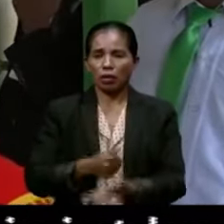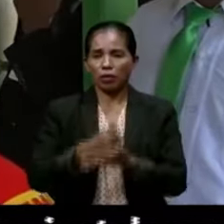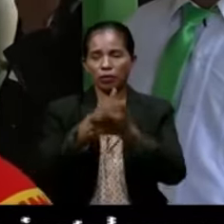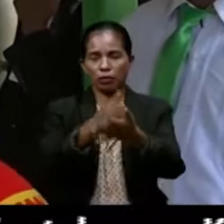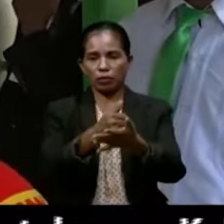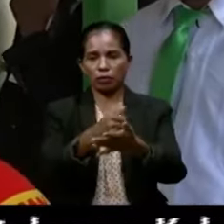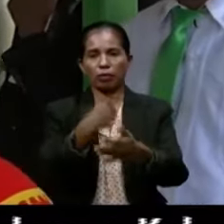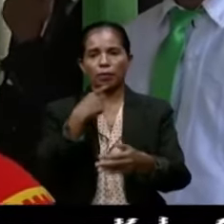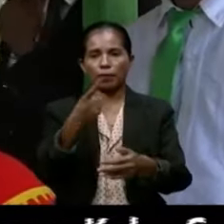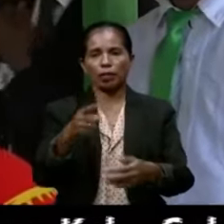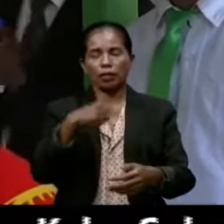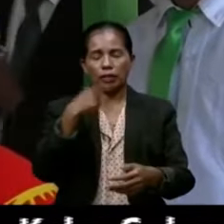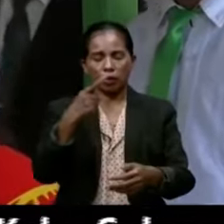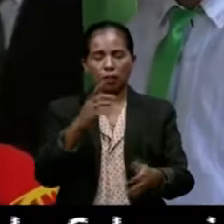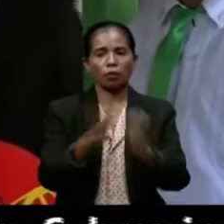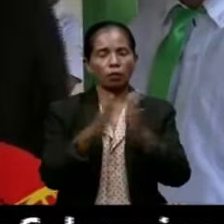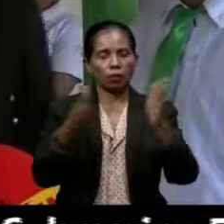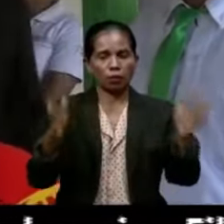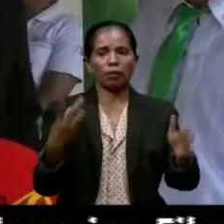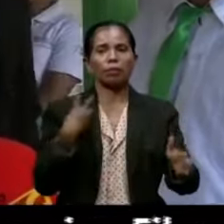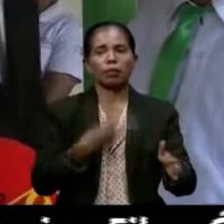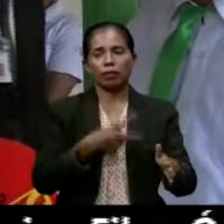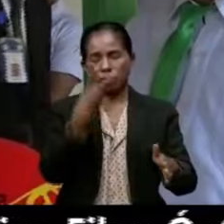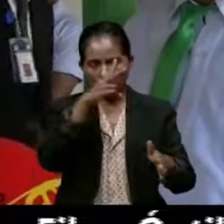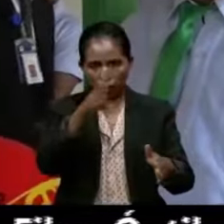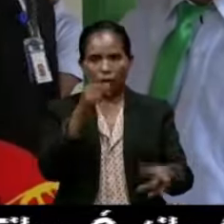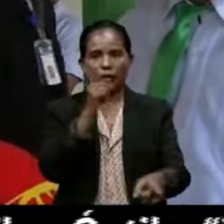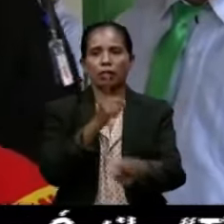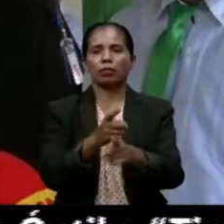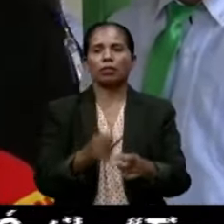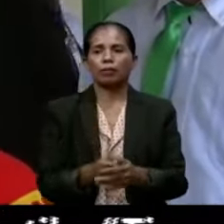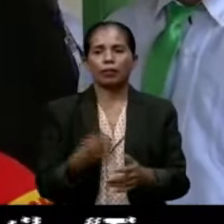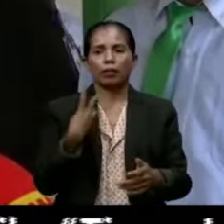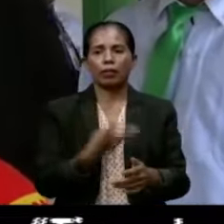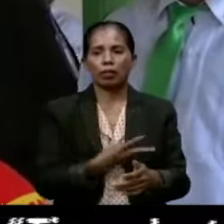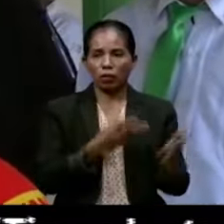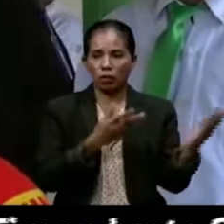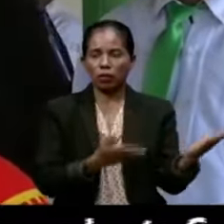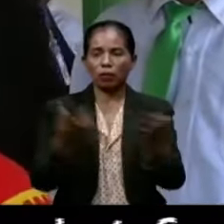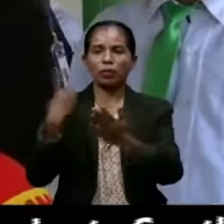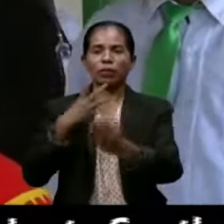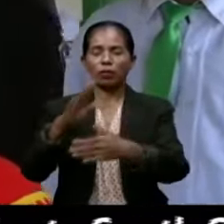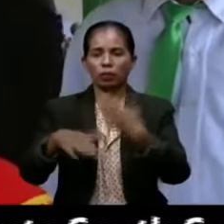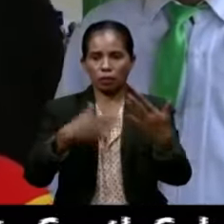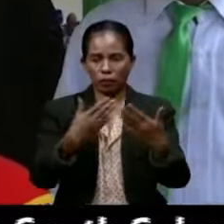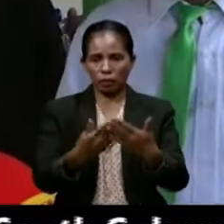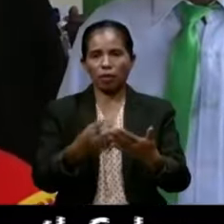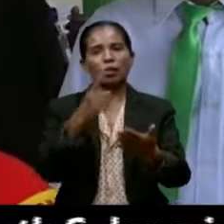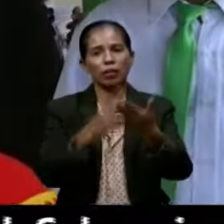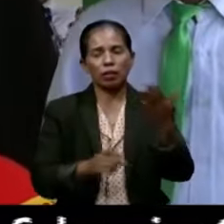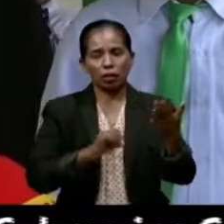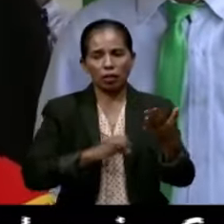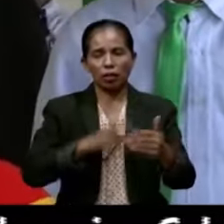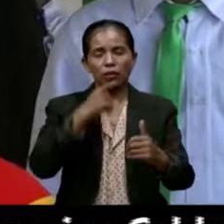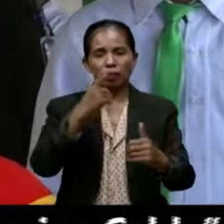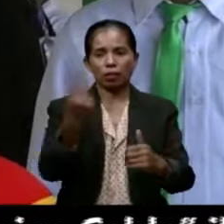a tu dean sema que argumenta liu. Mas bem te bahare itene realidade. E te hodi, te hoto tu bai itene realidade. Saída mac eu sempre do